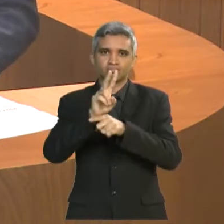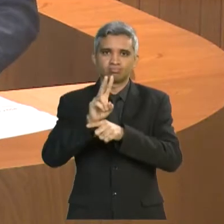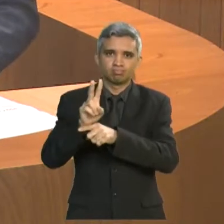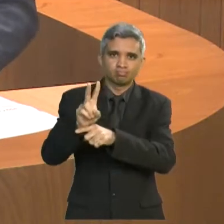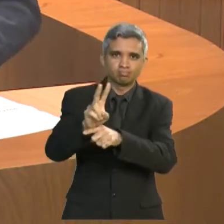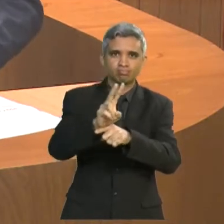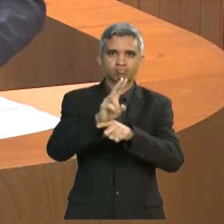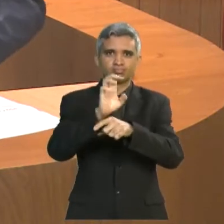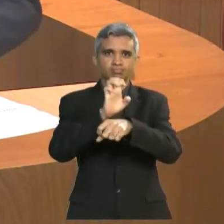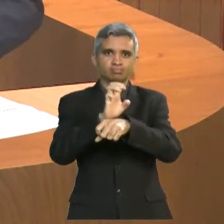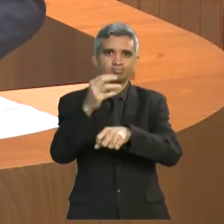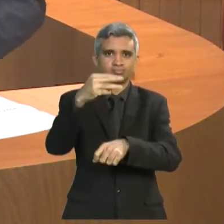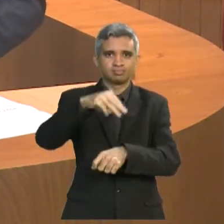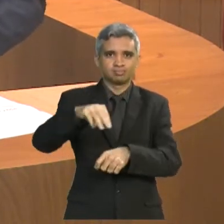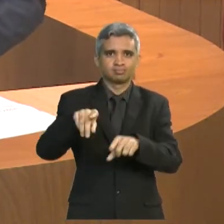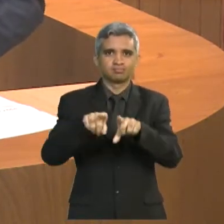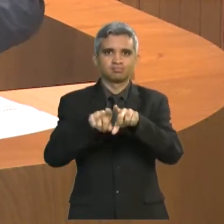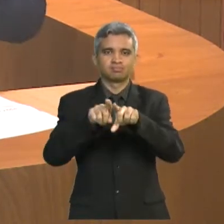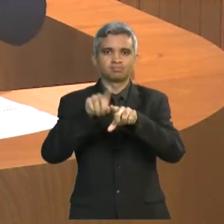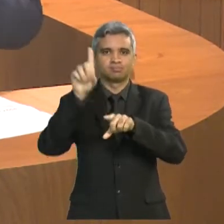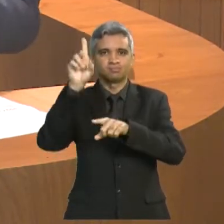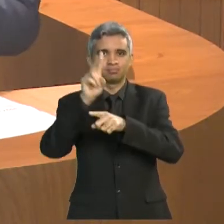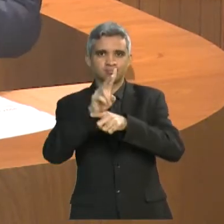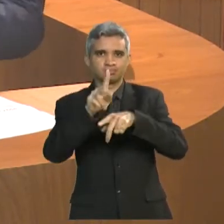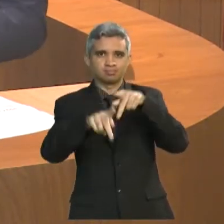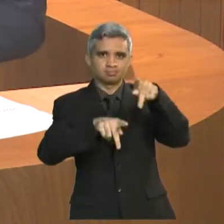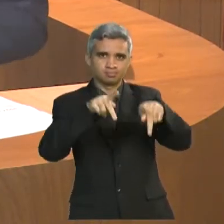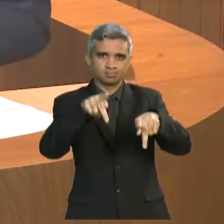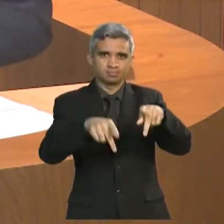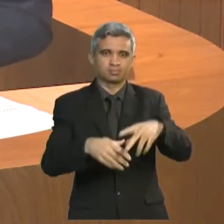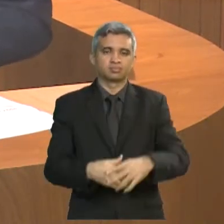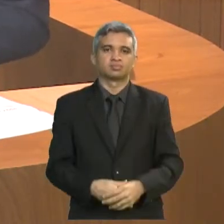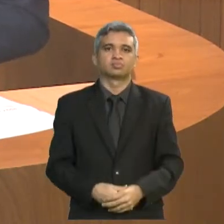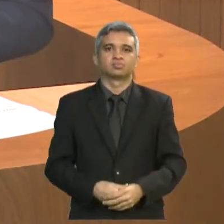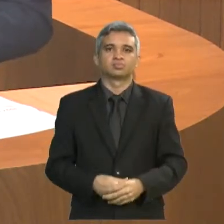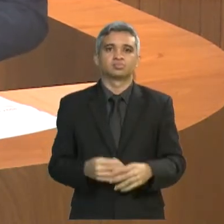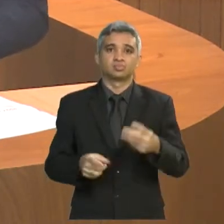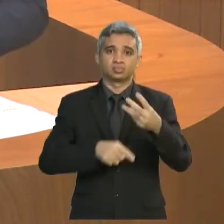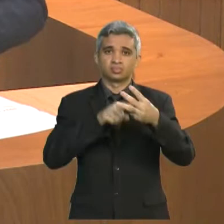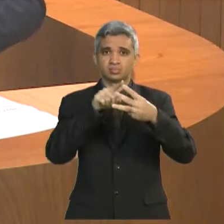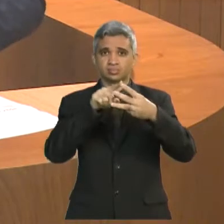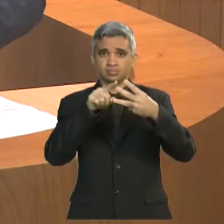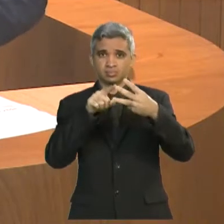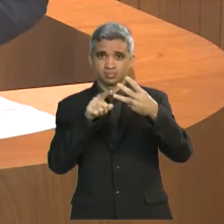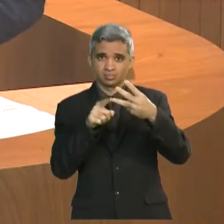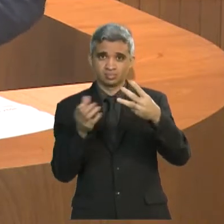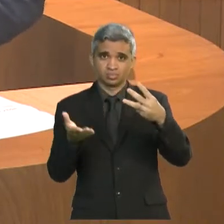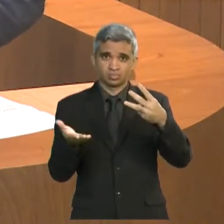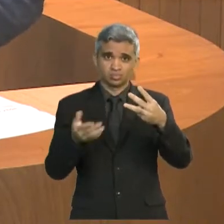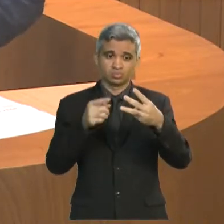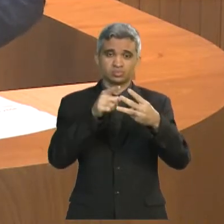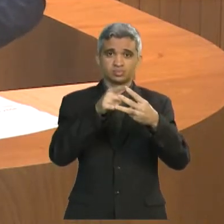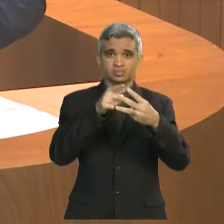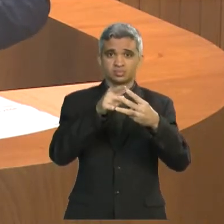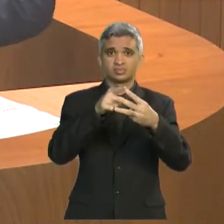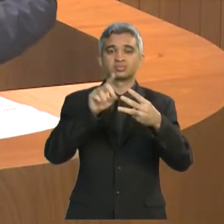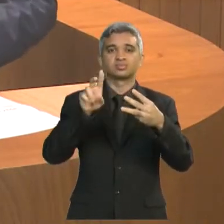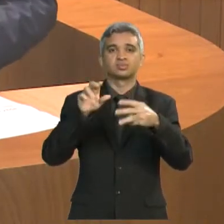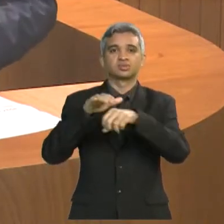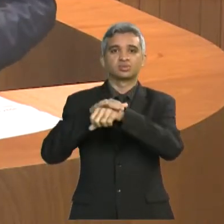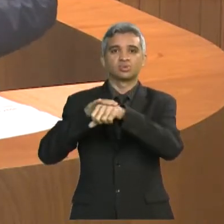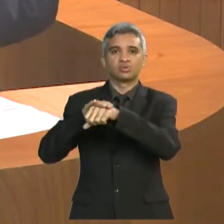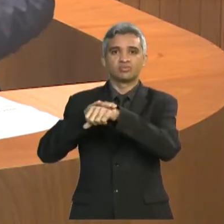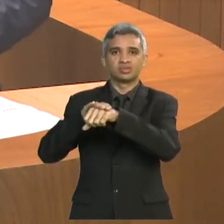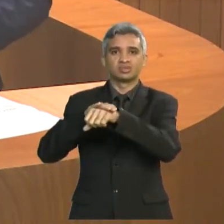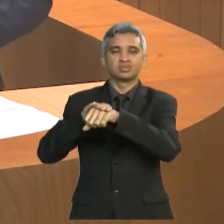sobre a sua população três assuntos avaliaram que eles urgente primeiro deles uma reunião que tivemos ontem com professores da cidade de